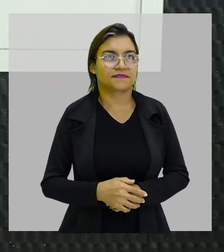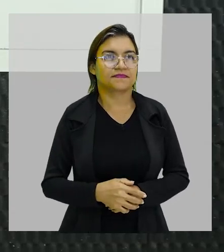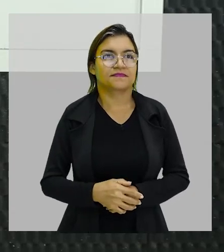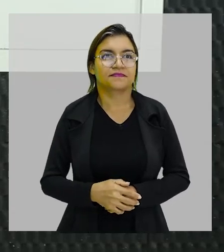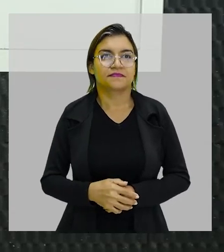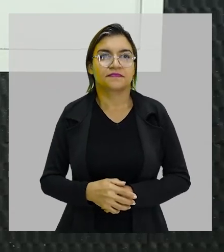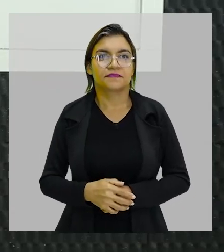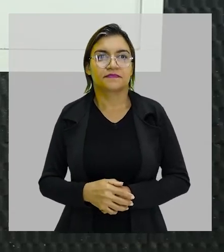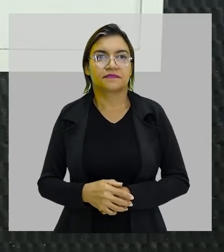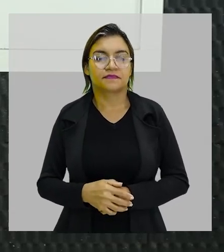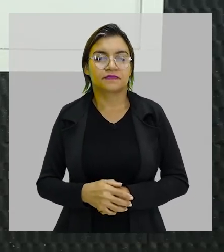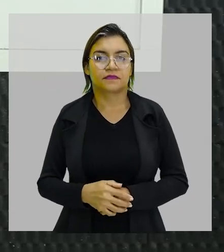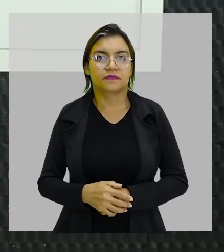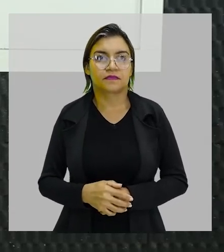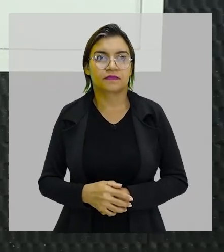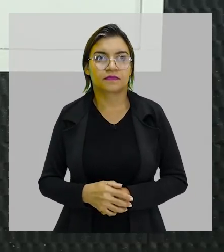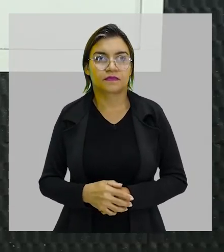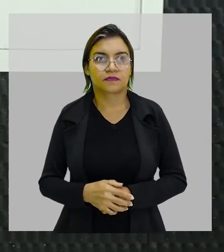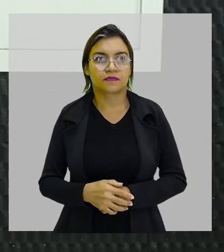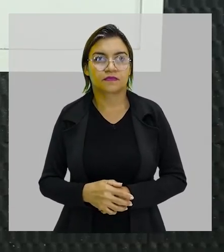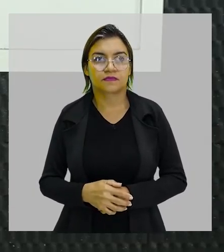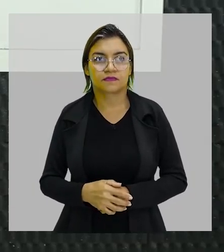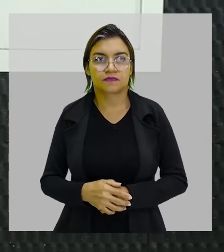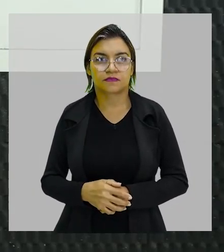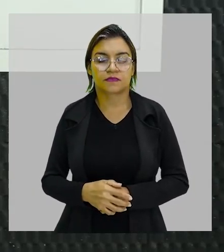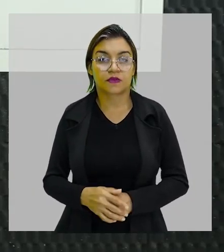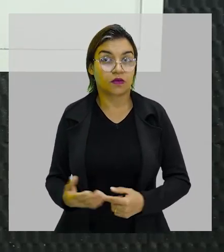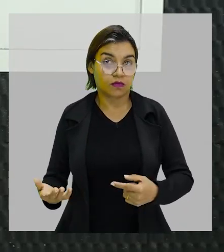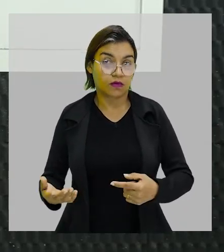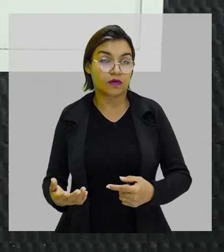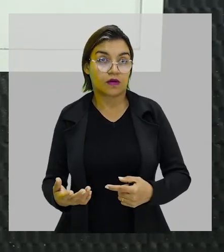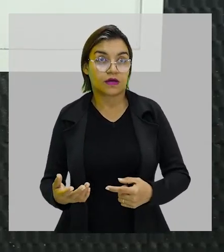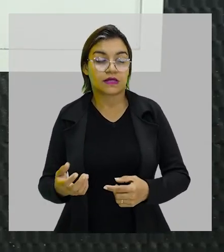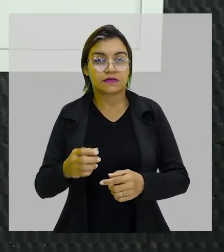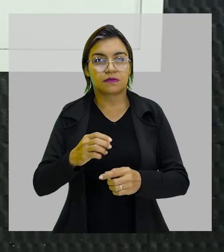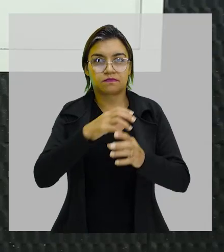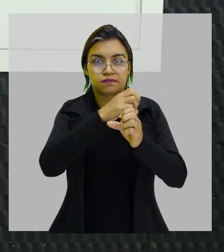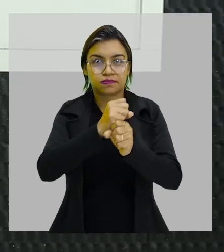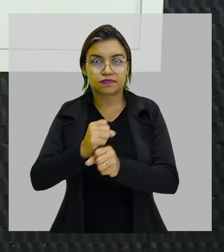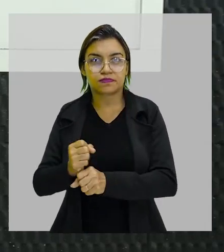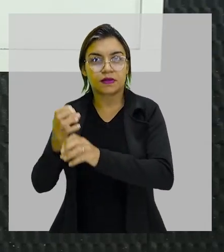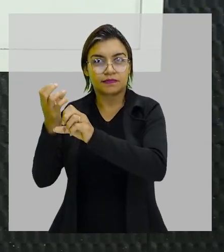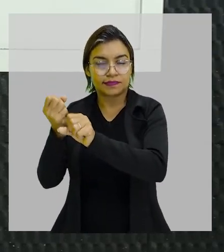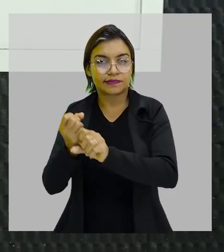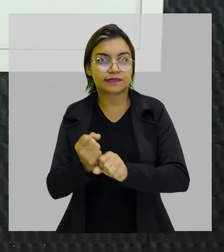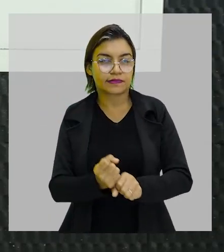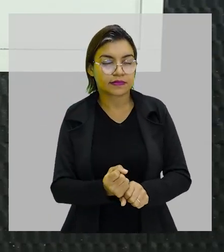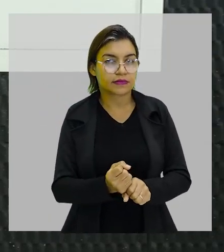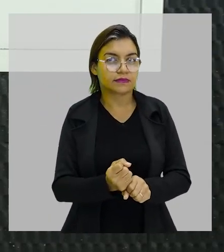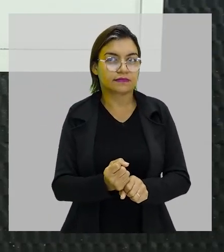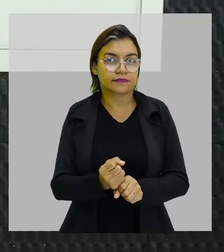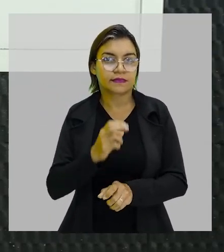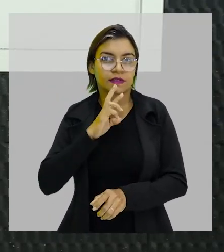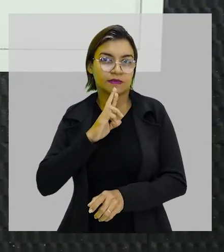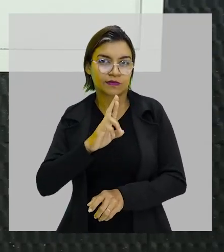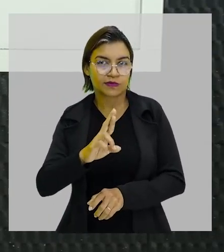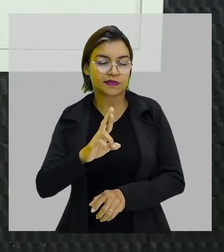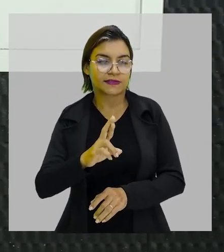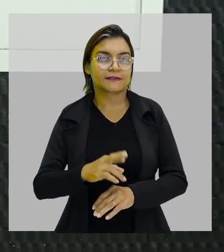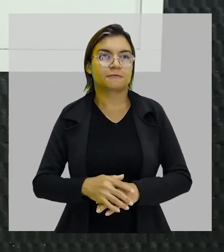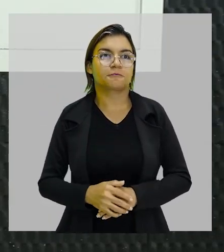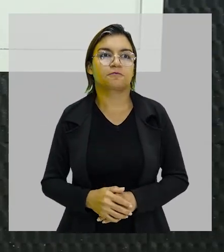Então, podemos fazer aqui a regra de 3, simples, né? Fazer essas multiplicações, que nós iremos encontrar a resposta. Então, vai ficar